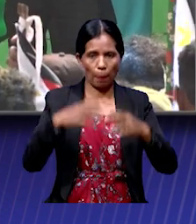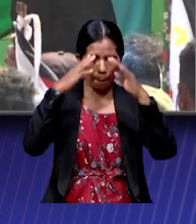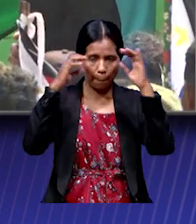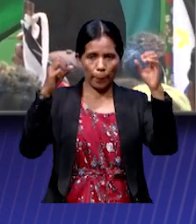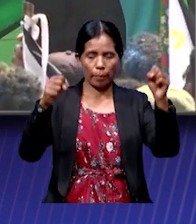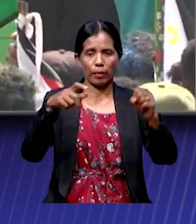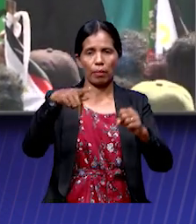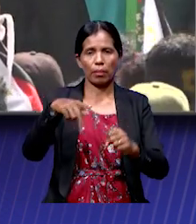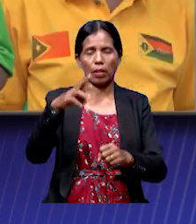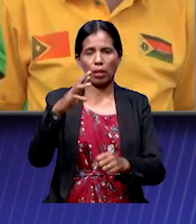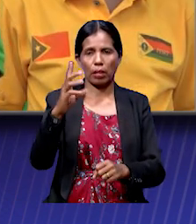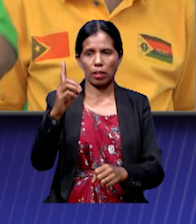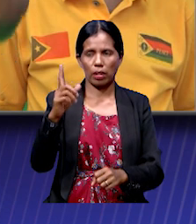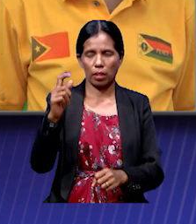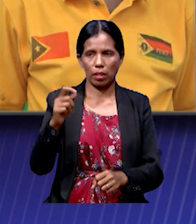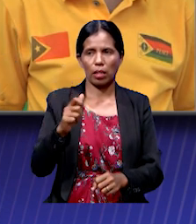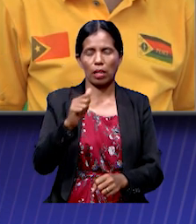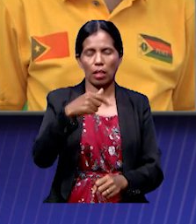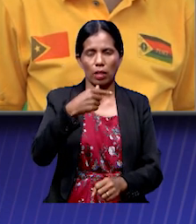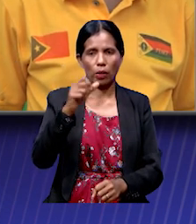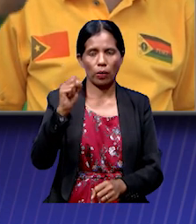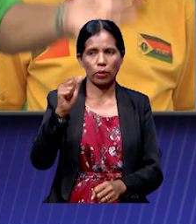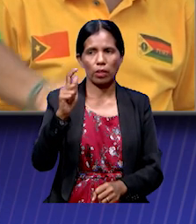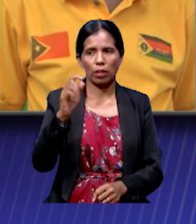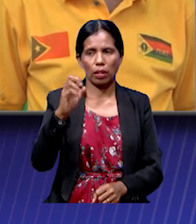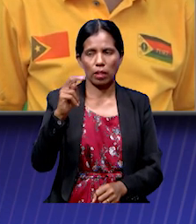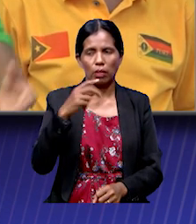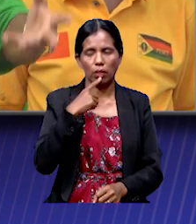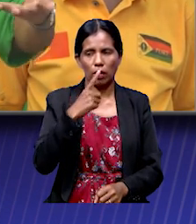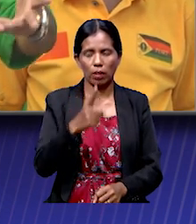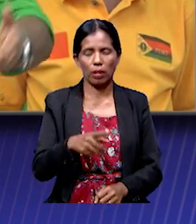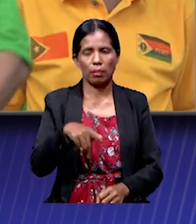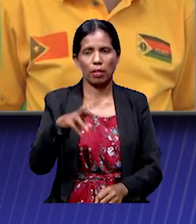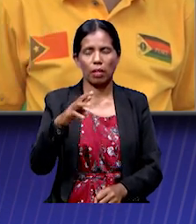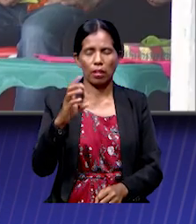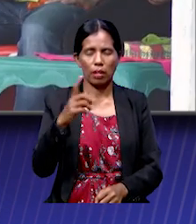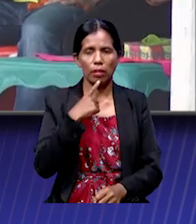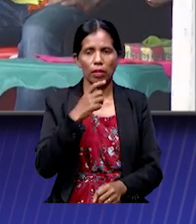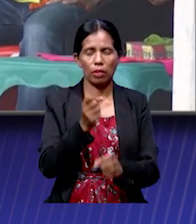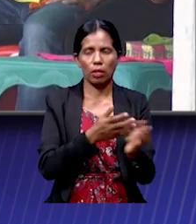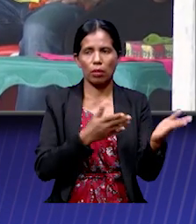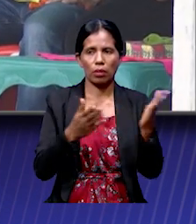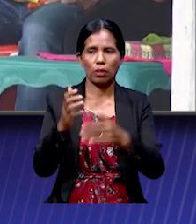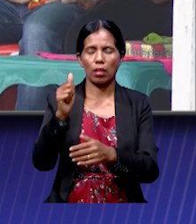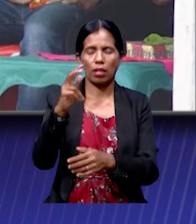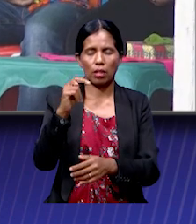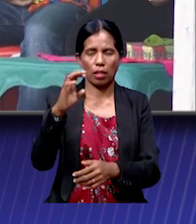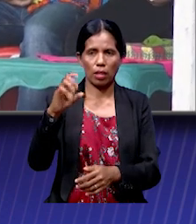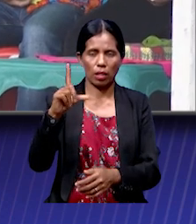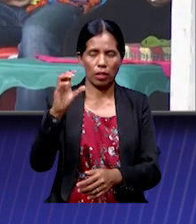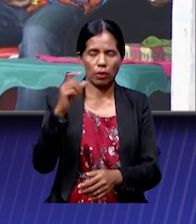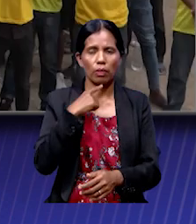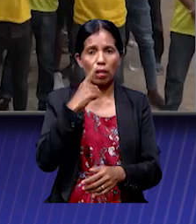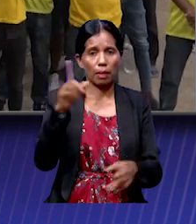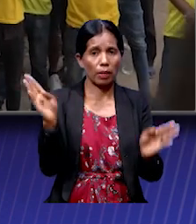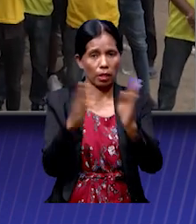PDRT Agostinho de Jesus Gomes Ateten, ho reestruturação PDRT Nian, sei Lori Anacleto, sei Presidente da República,